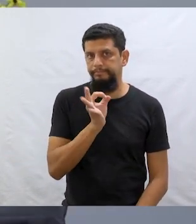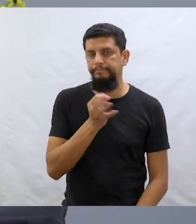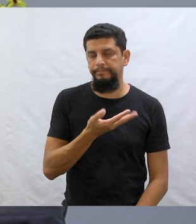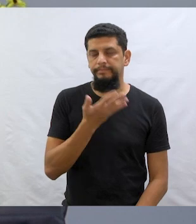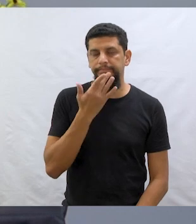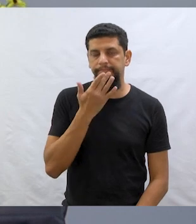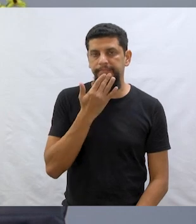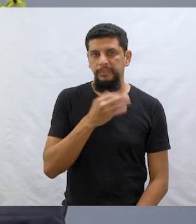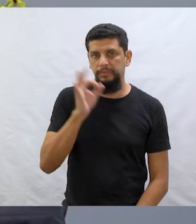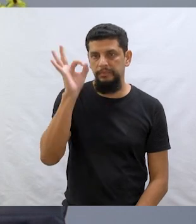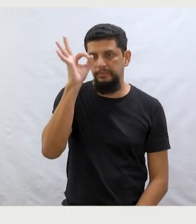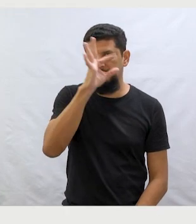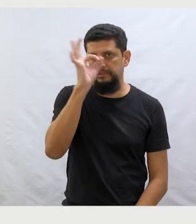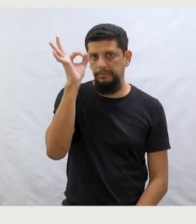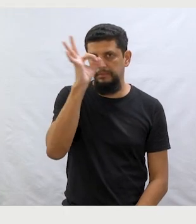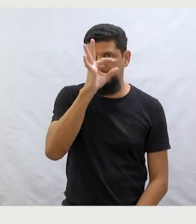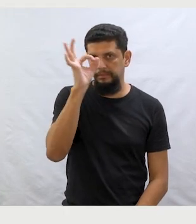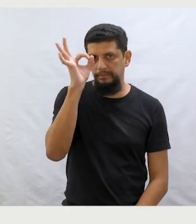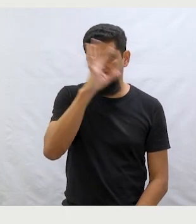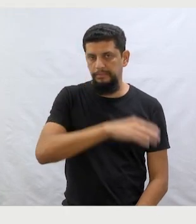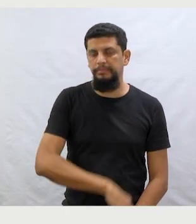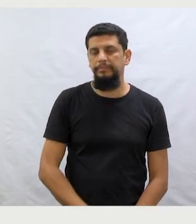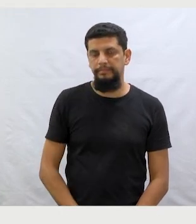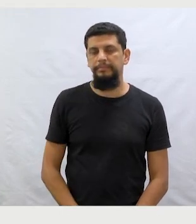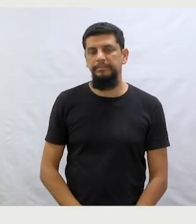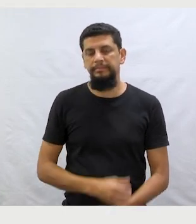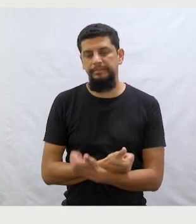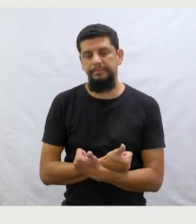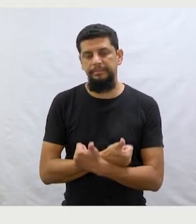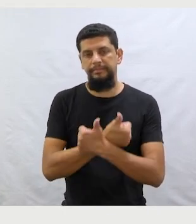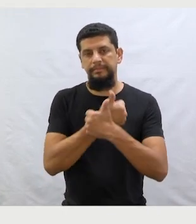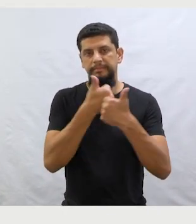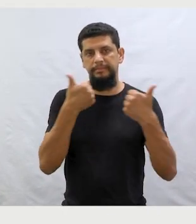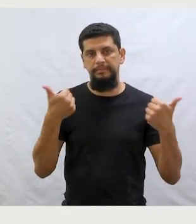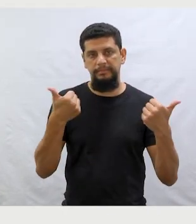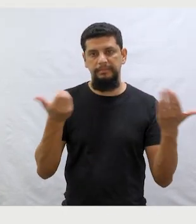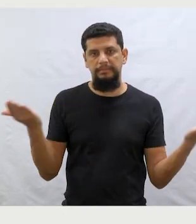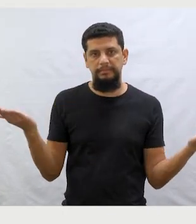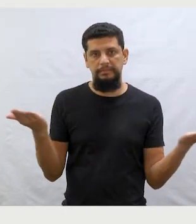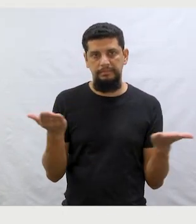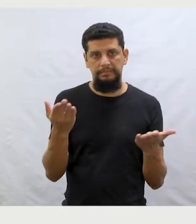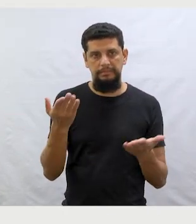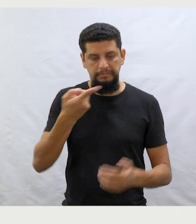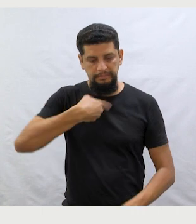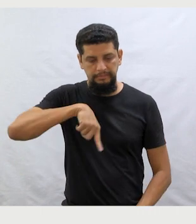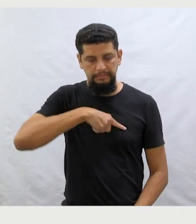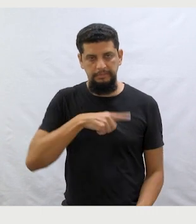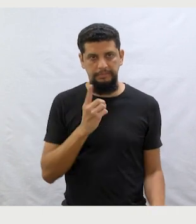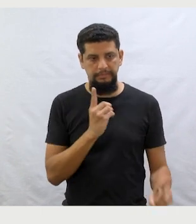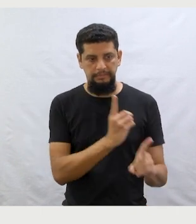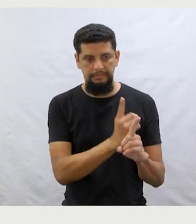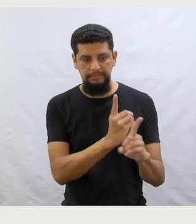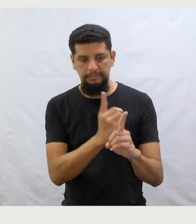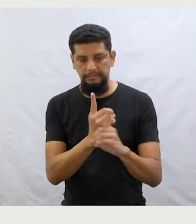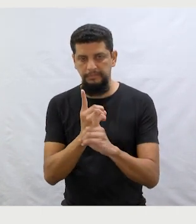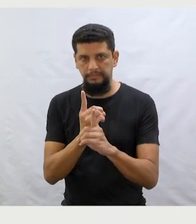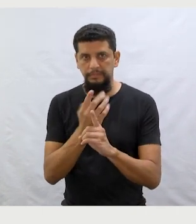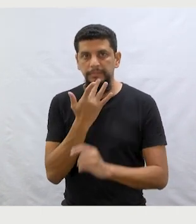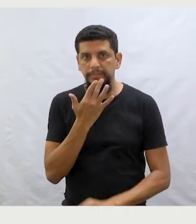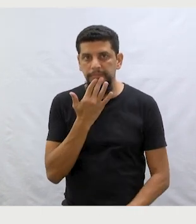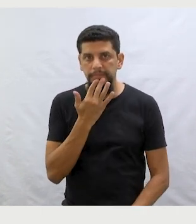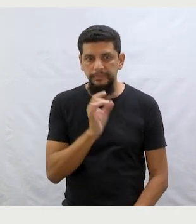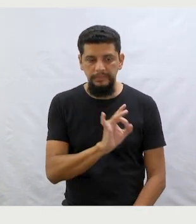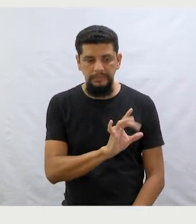cor verde. Muito bem, nós encontramos as cores dos